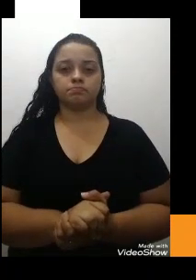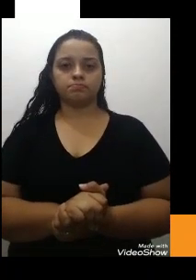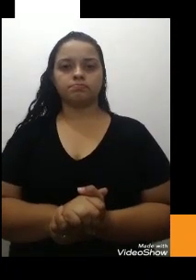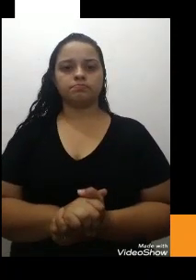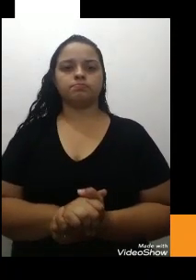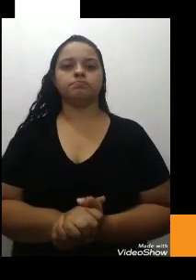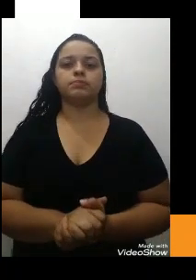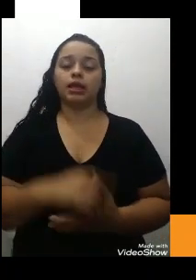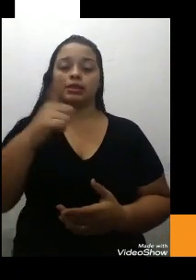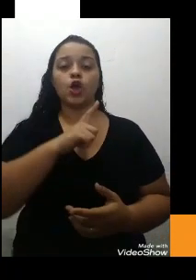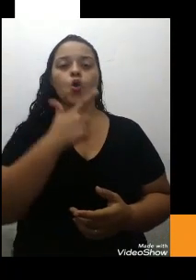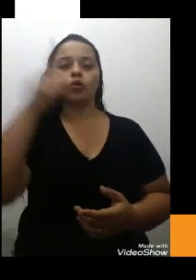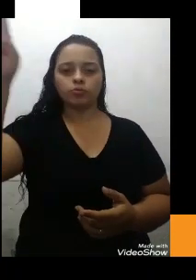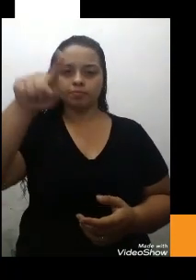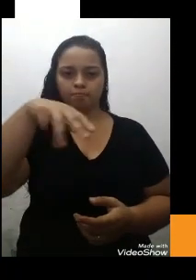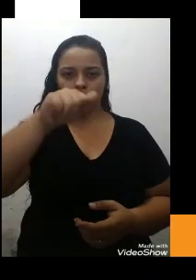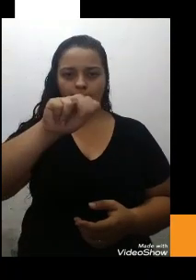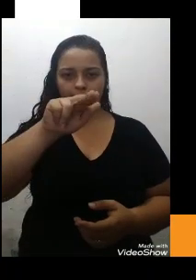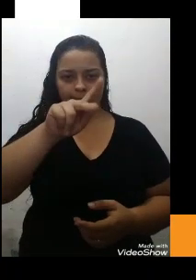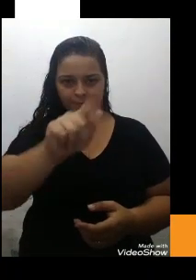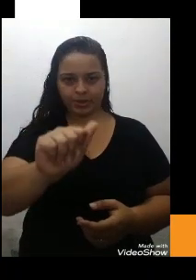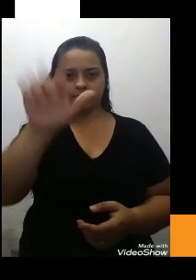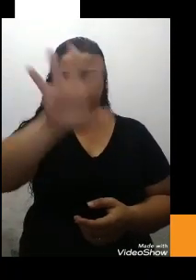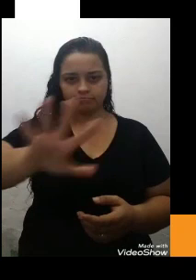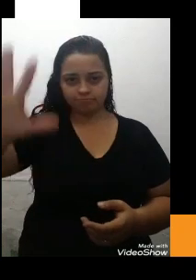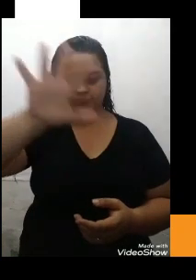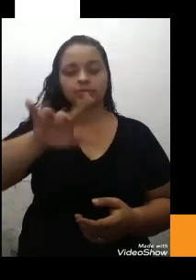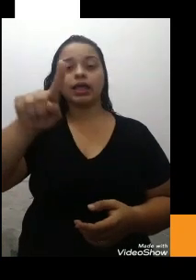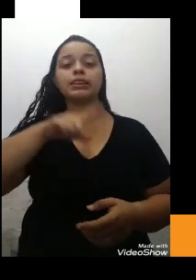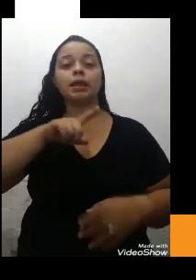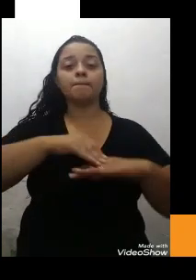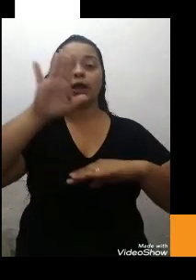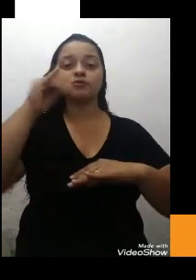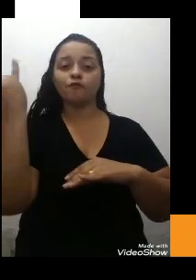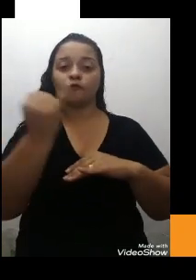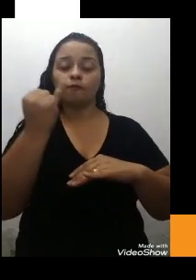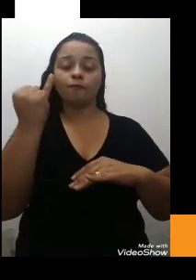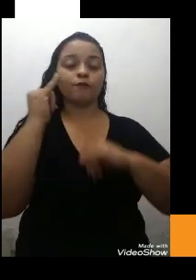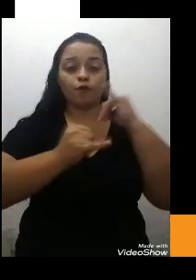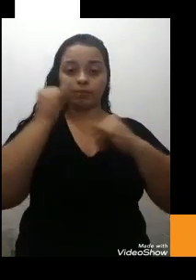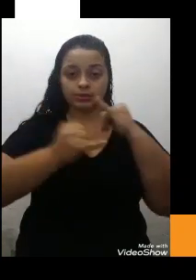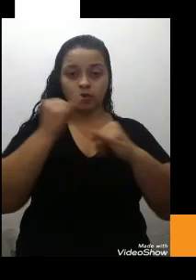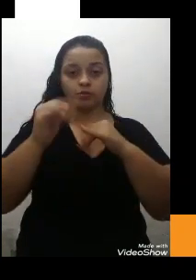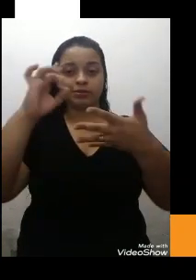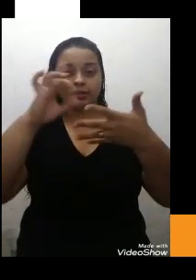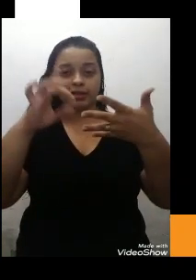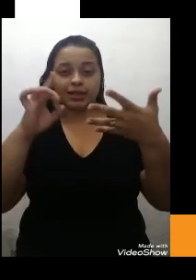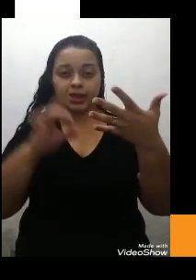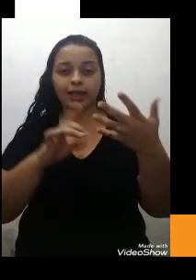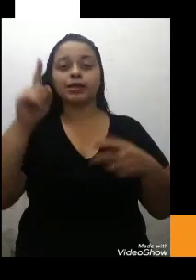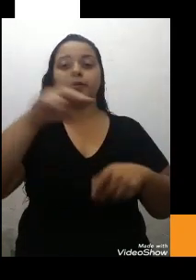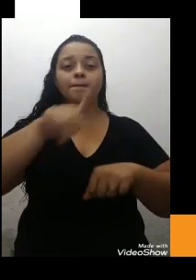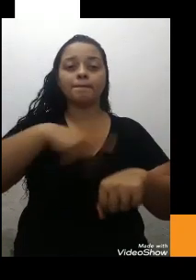Nesse outro mapa, traz para a gente informações mais detalhadas de como os países do continente